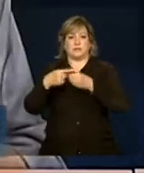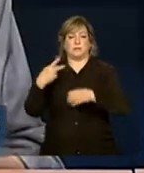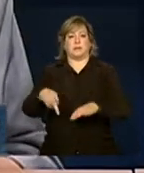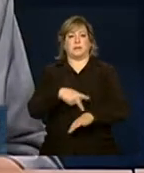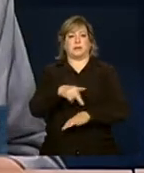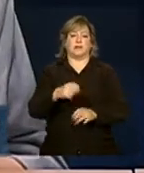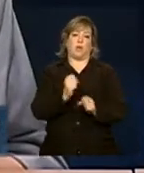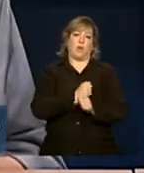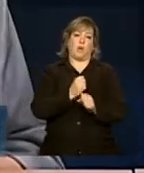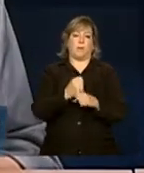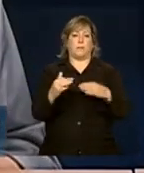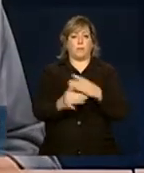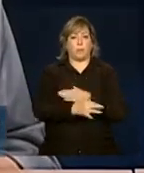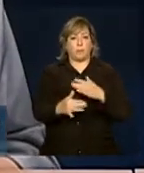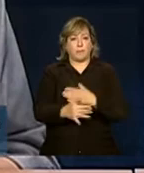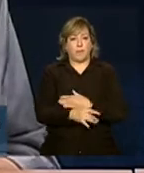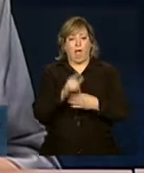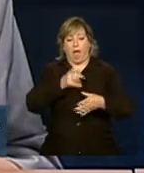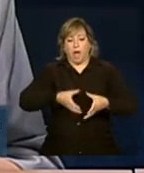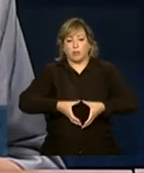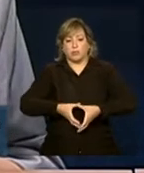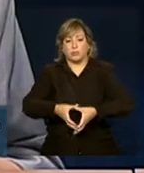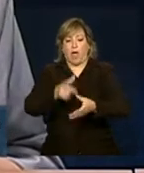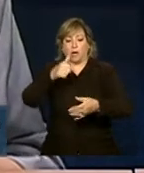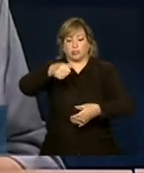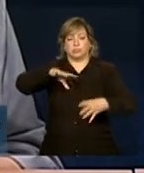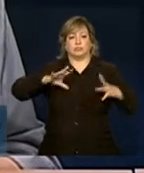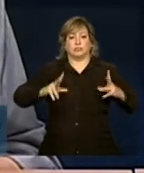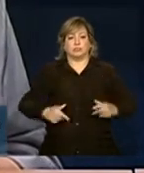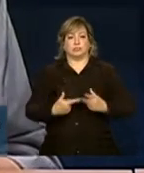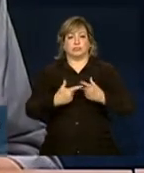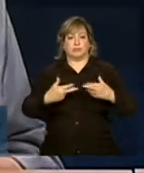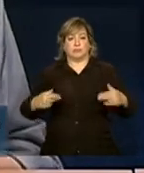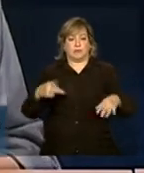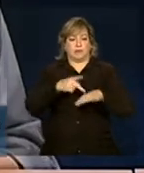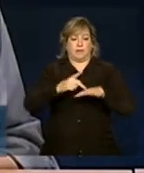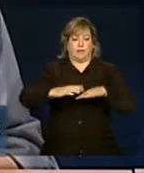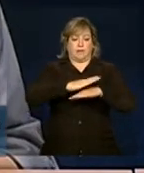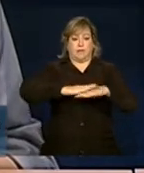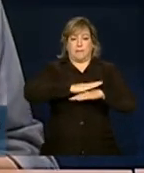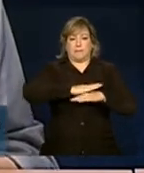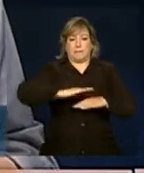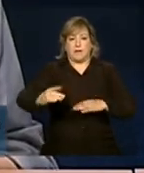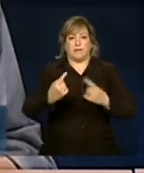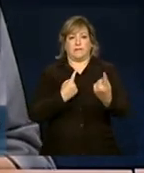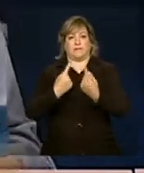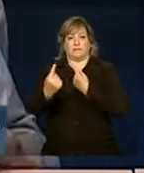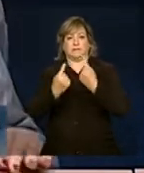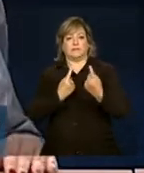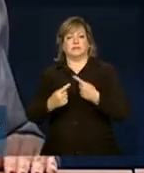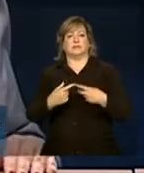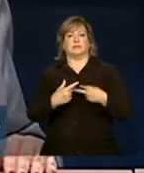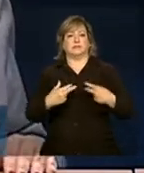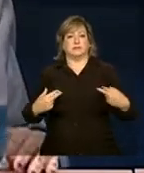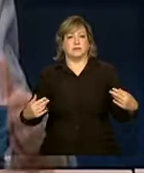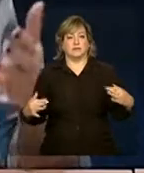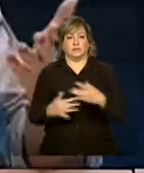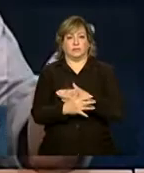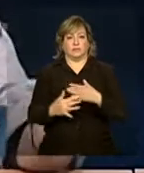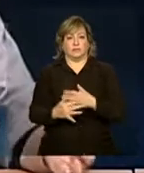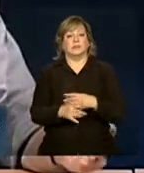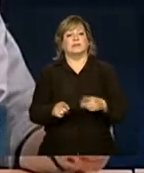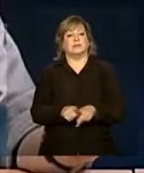país seja infraestrutura urbana como saneamento pavimentação equipamento para estradas vicinais de urbanização